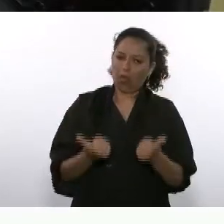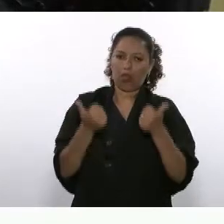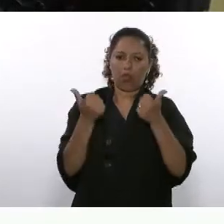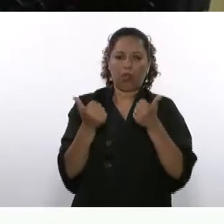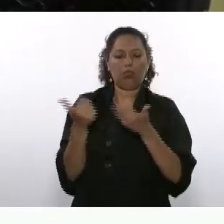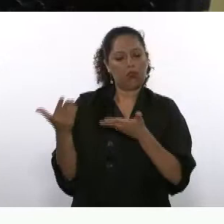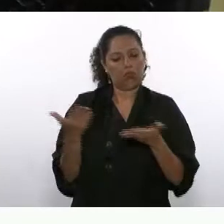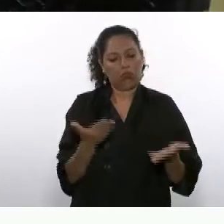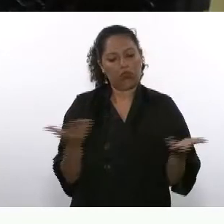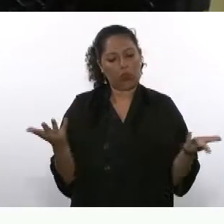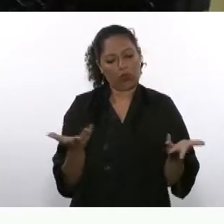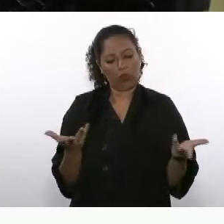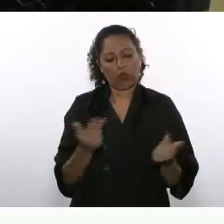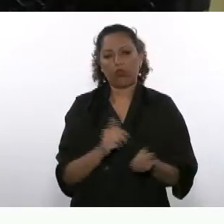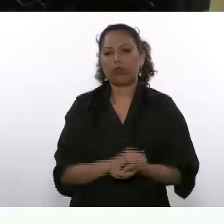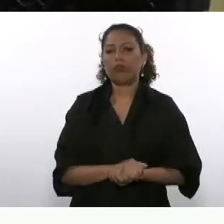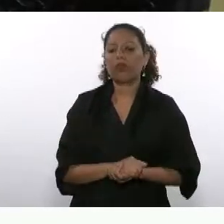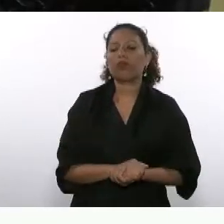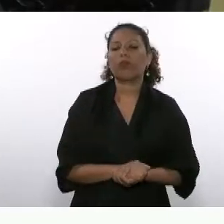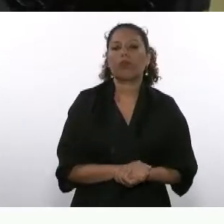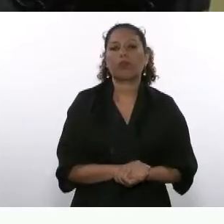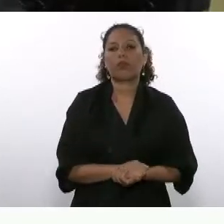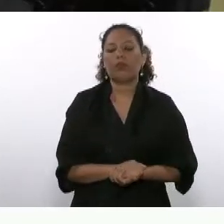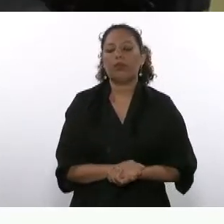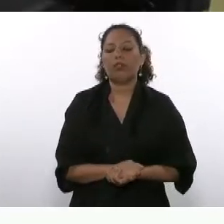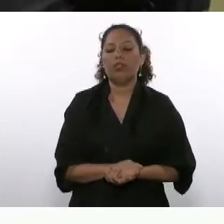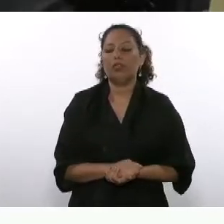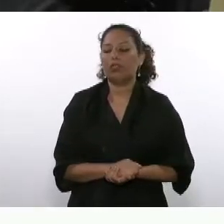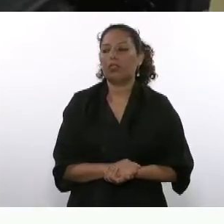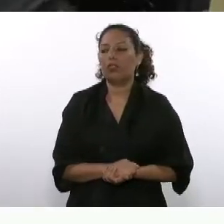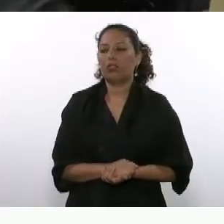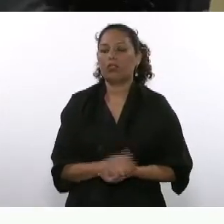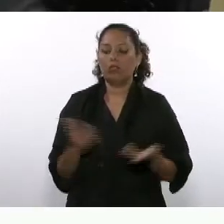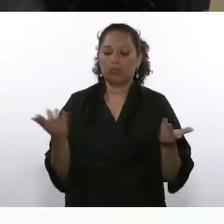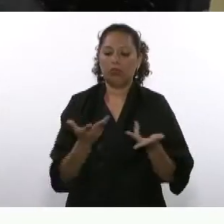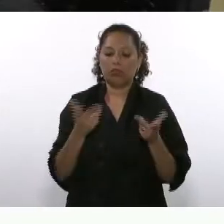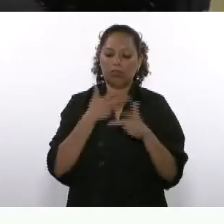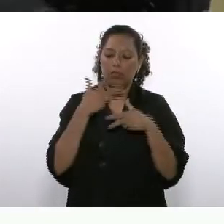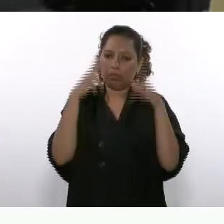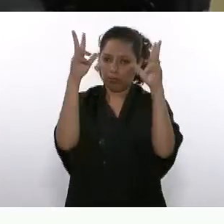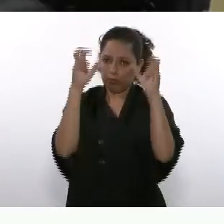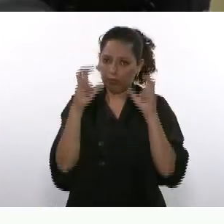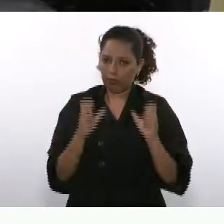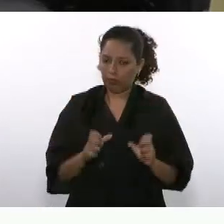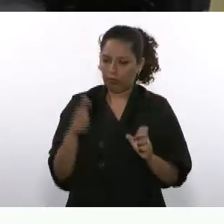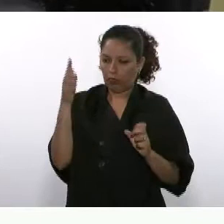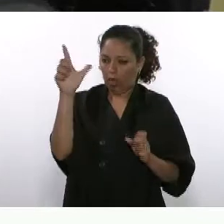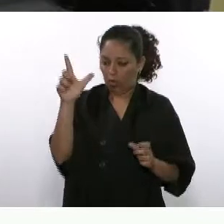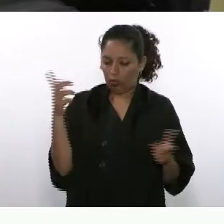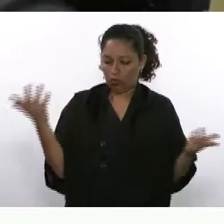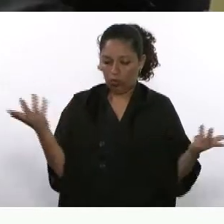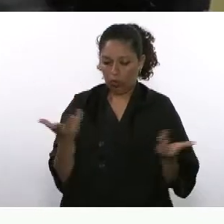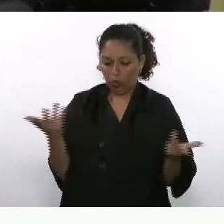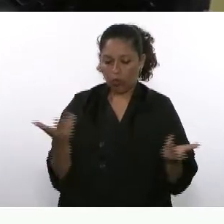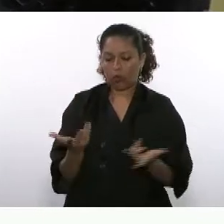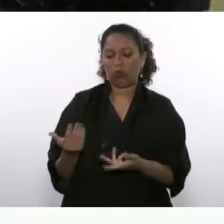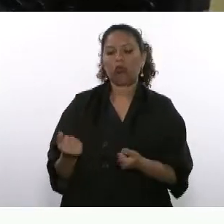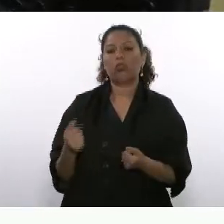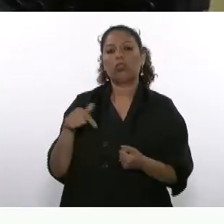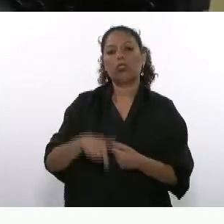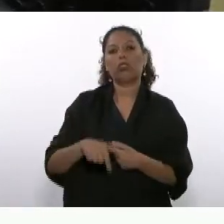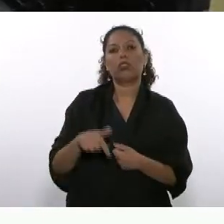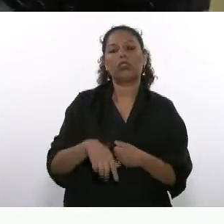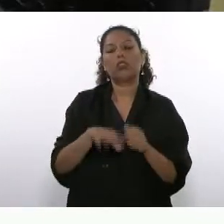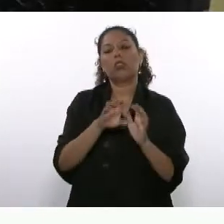pela presença. Agora vamos tratar do tema que também é objeto da convocação publicada